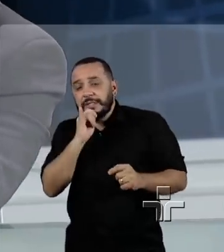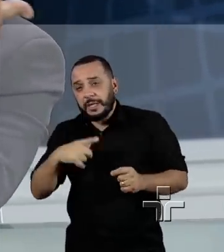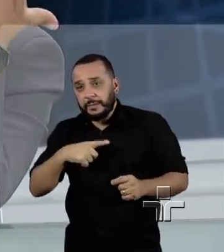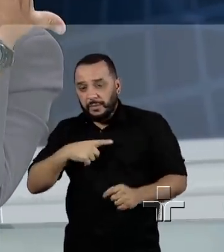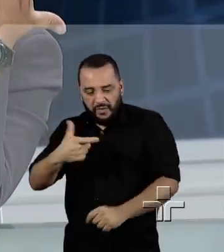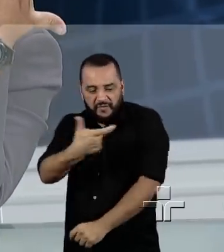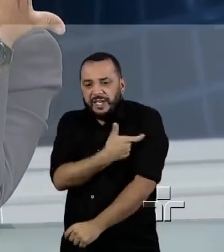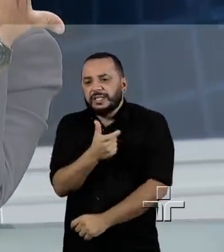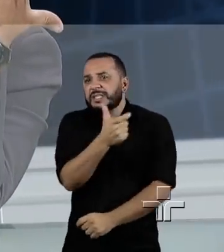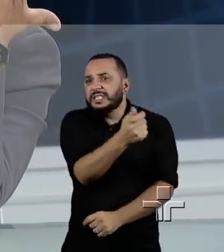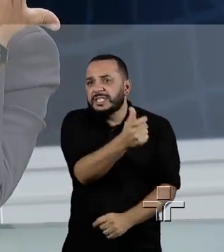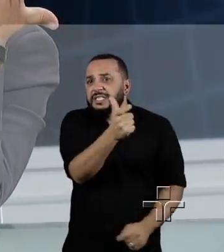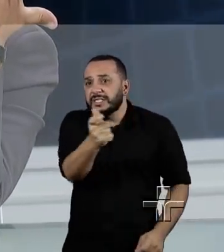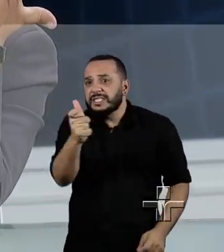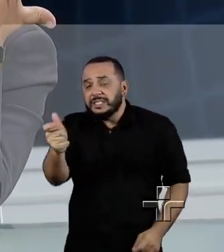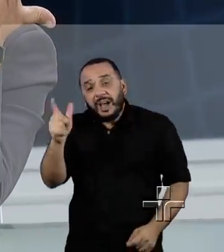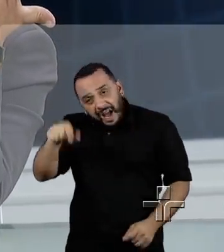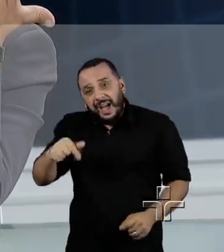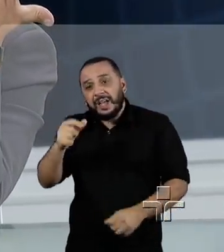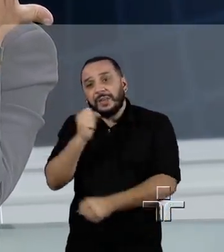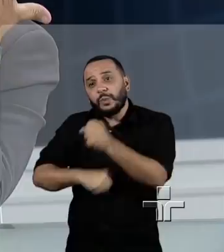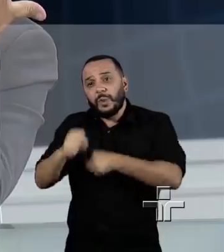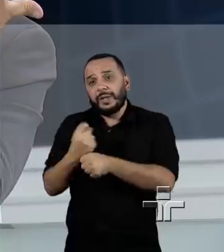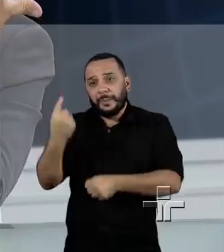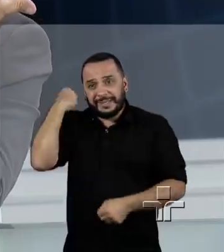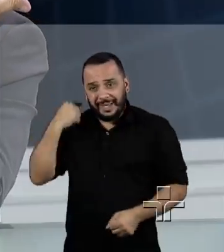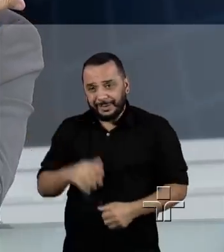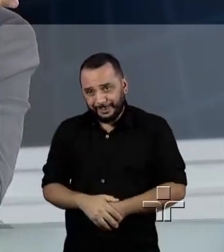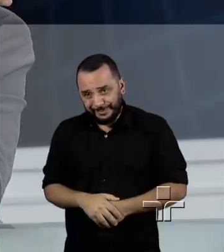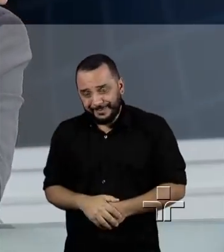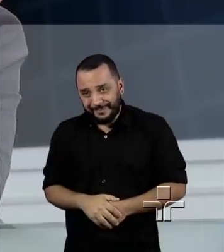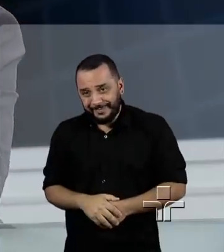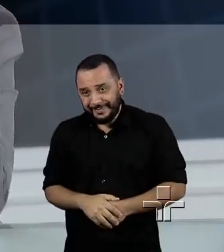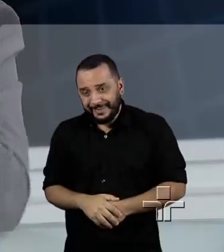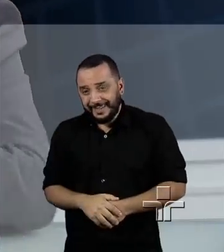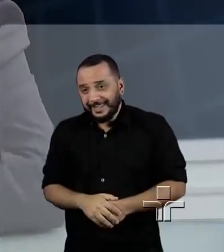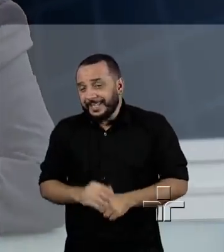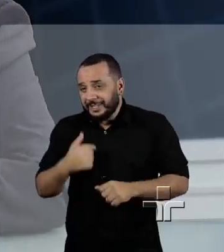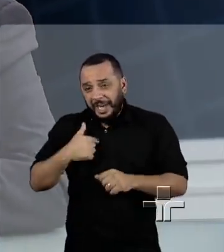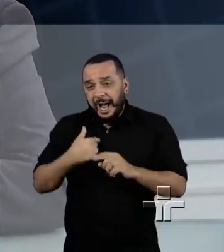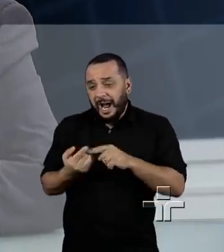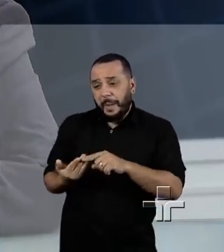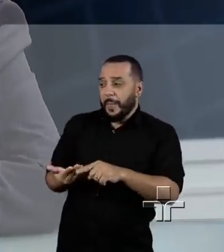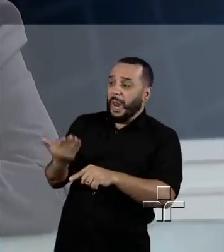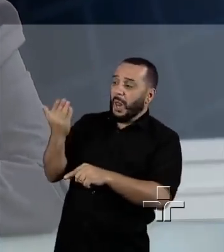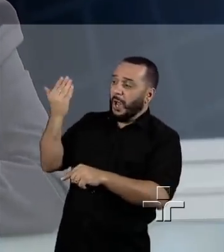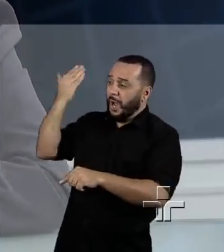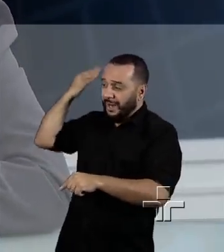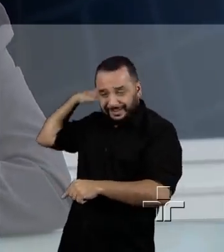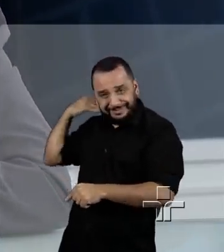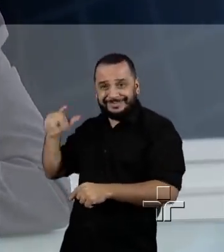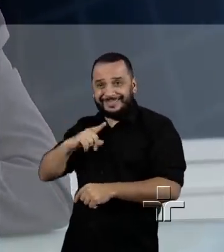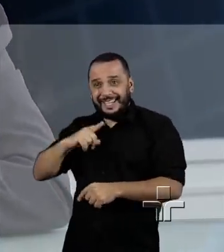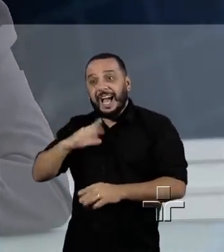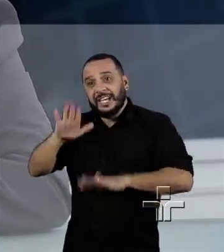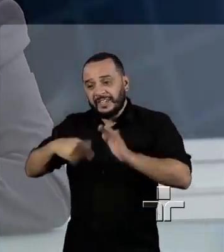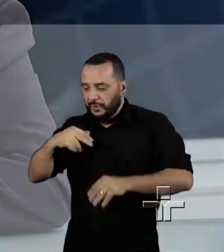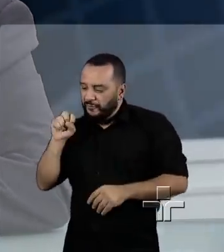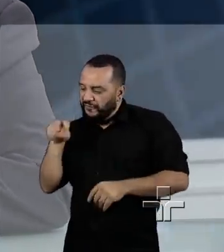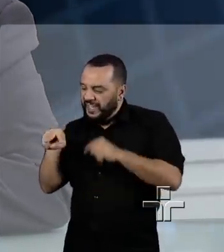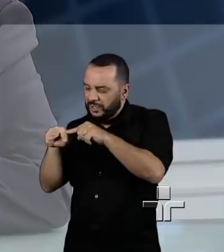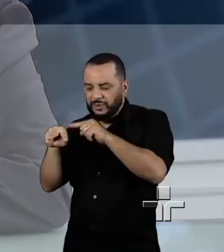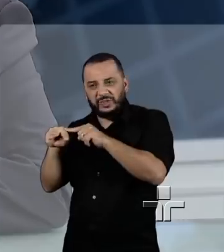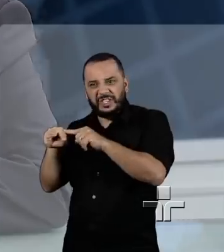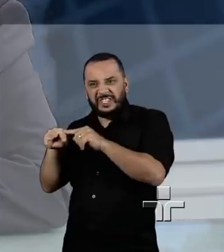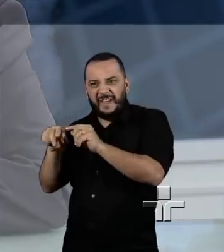circulando no ano passado, esperando que ele não mude muito. Às vezes ele muda para valer, tem uma mudança radical